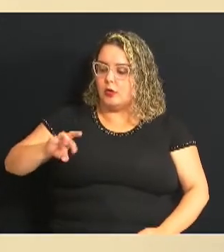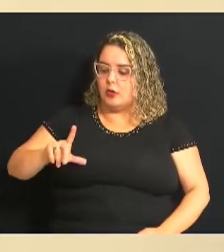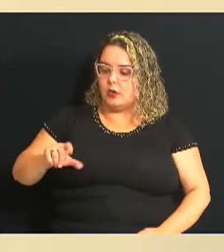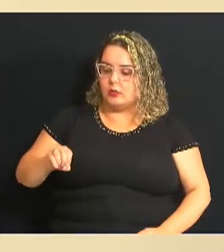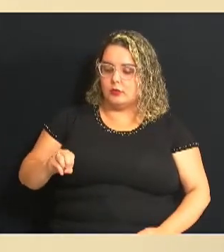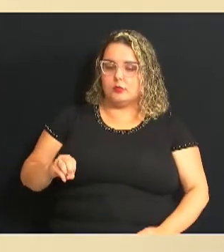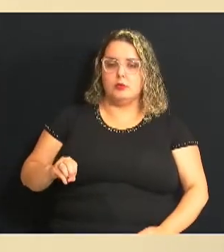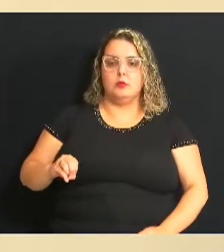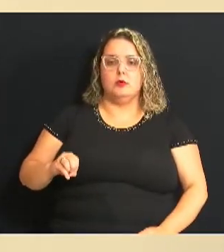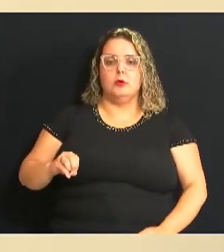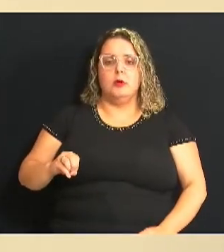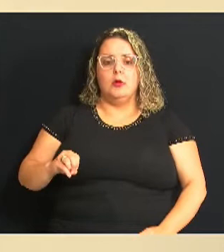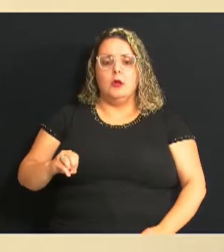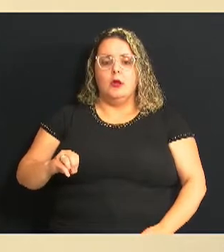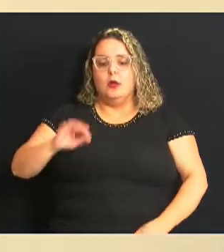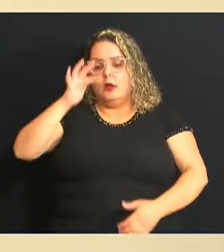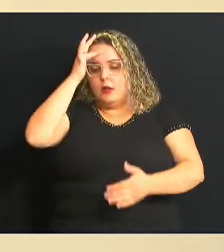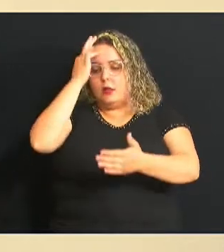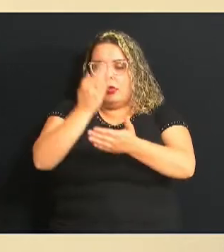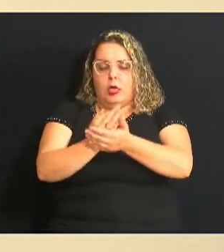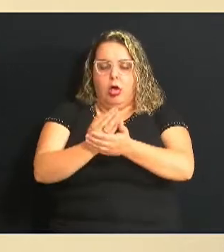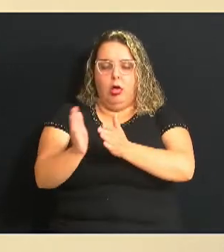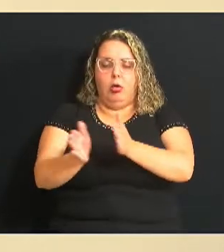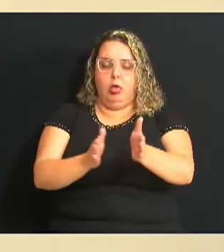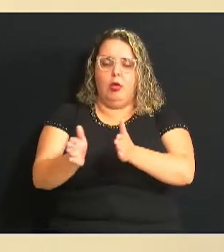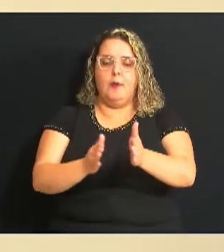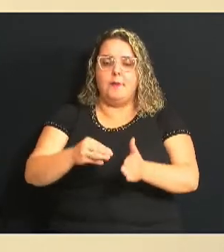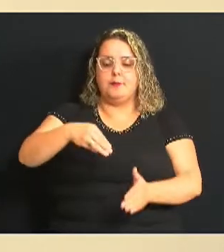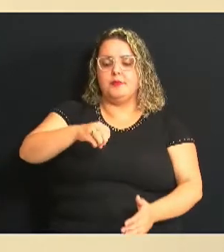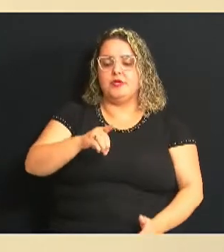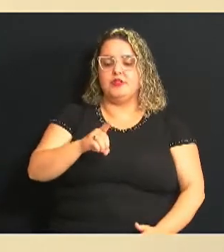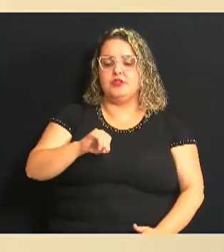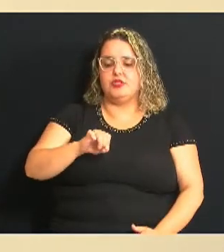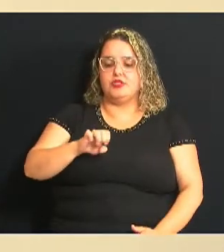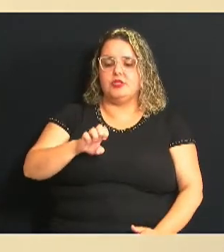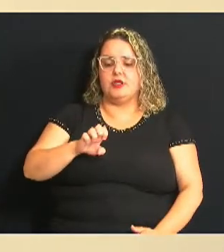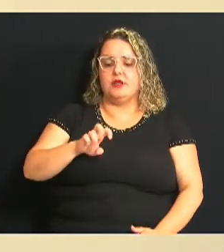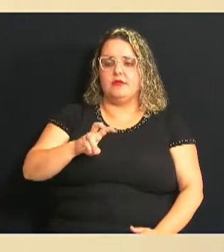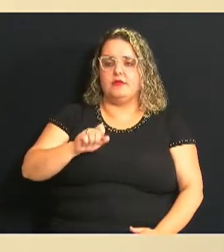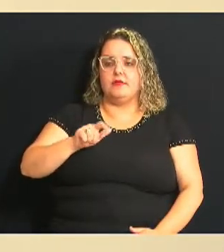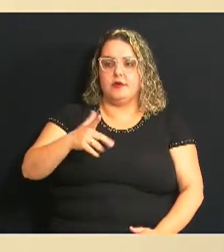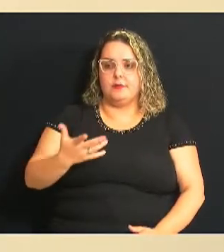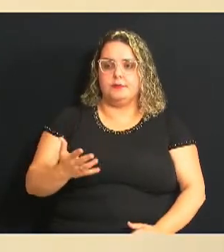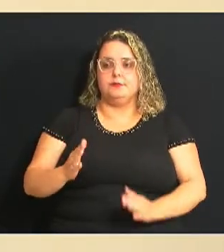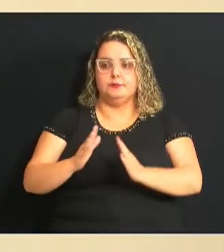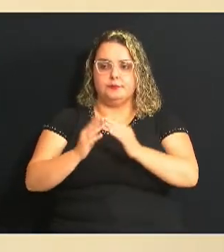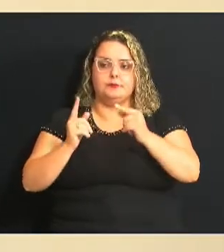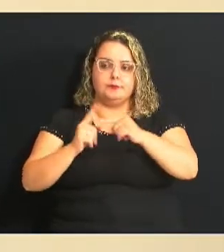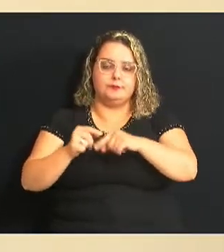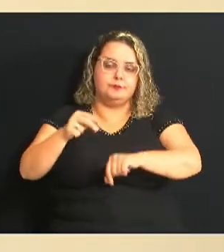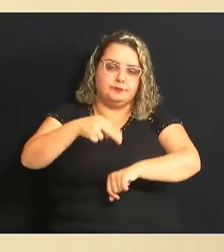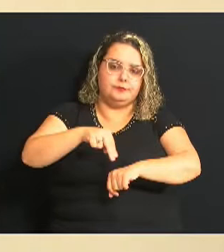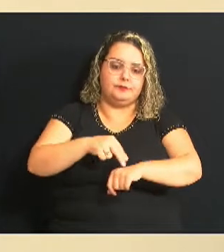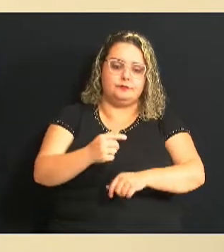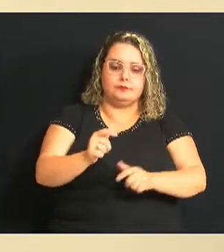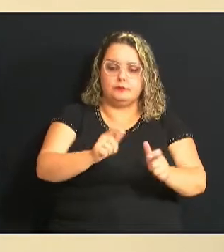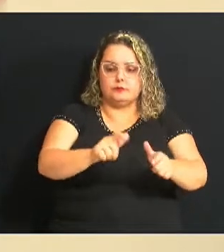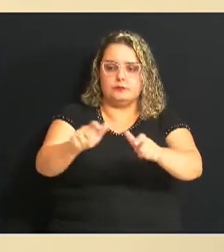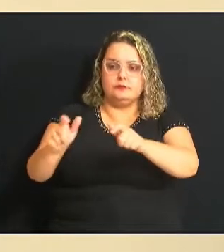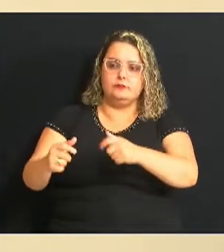medieval, a reforma propunha igrejas nacionais. Então, obviamente, que se